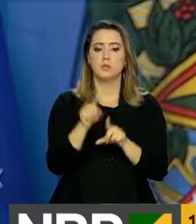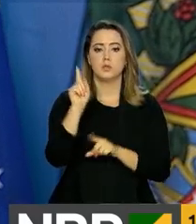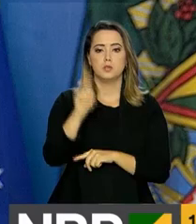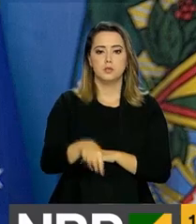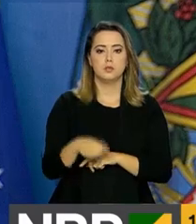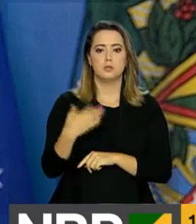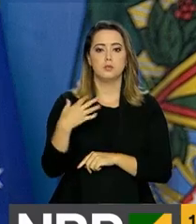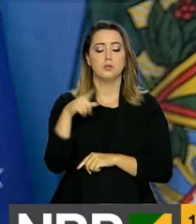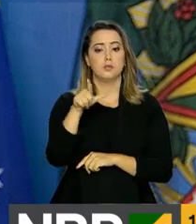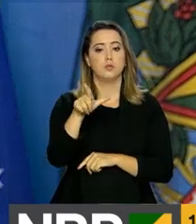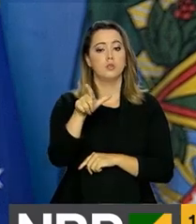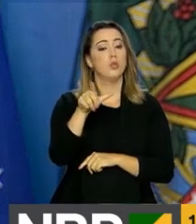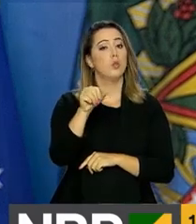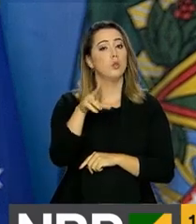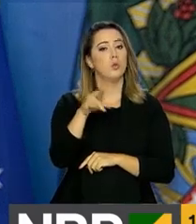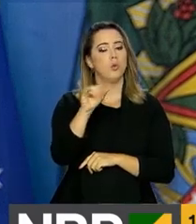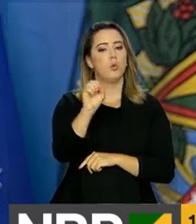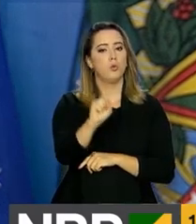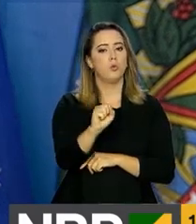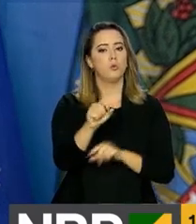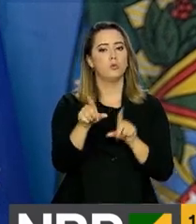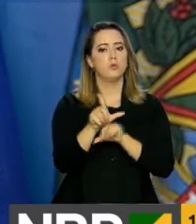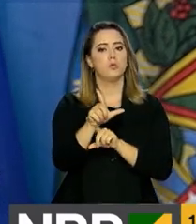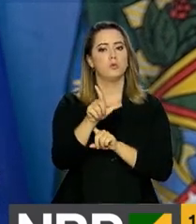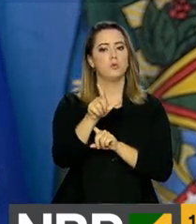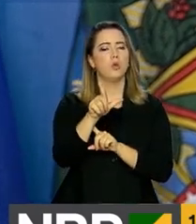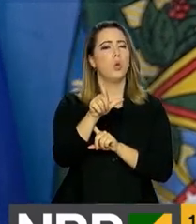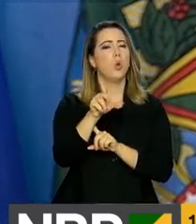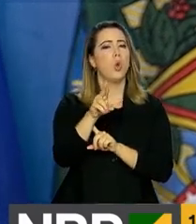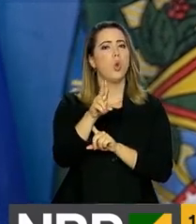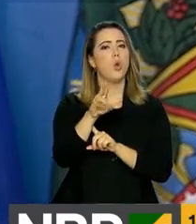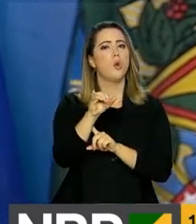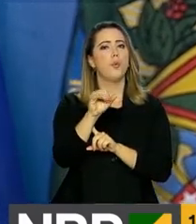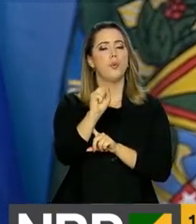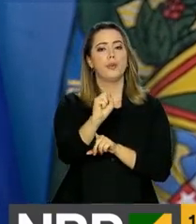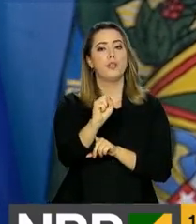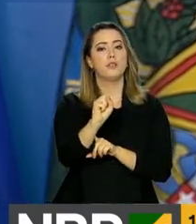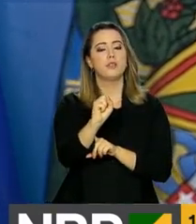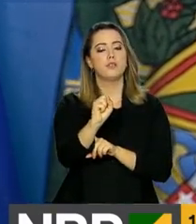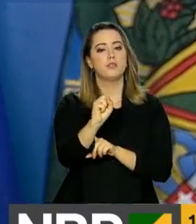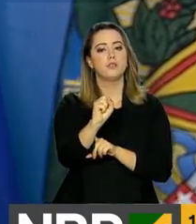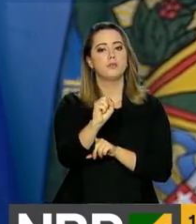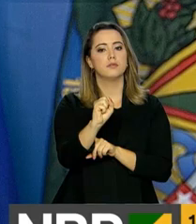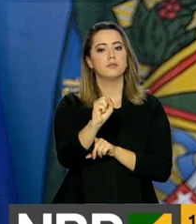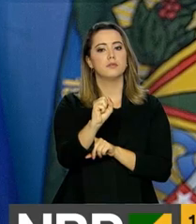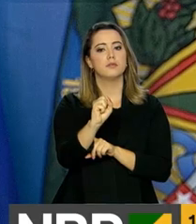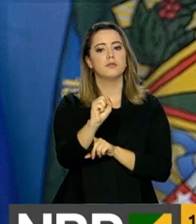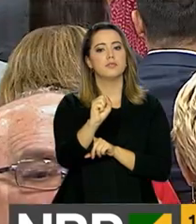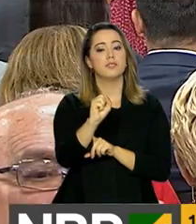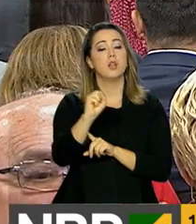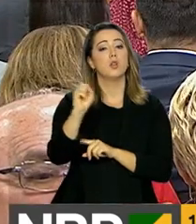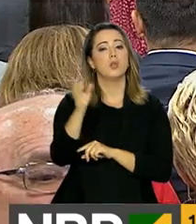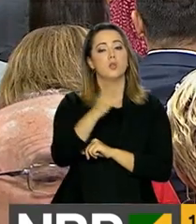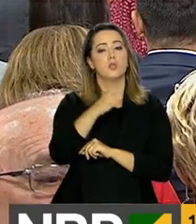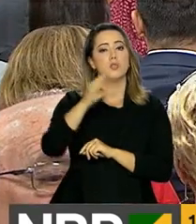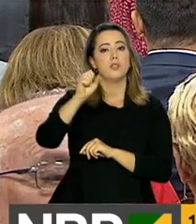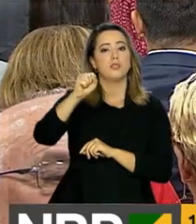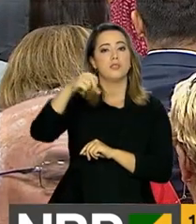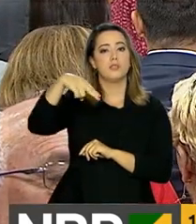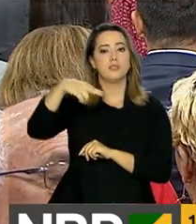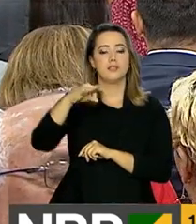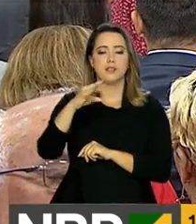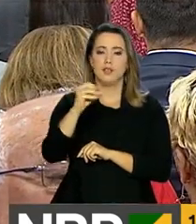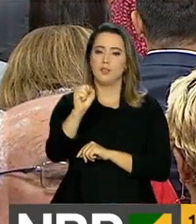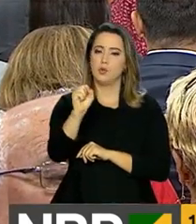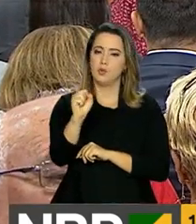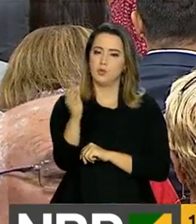dono isso dodô luiz santos da silva dos santos da silva